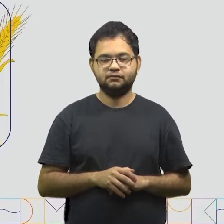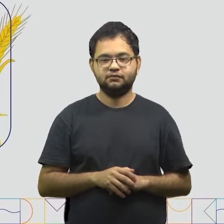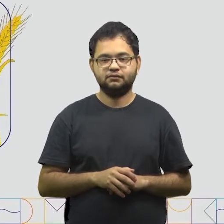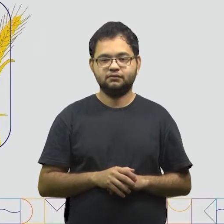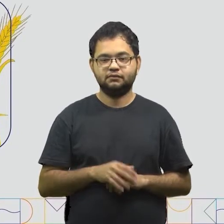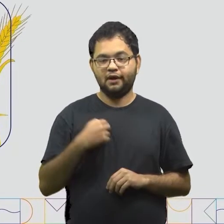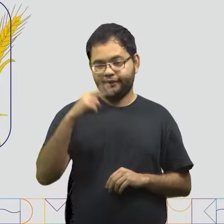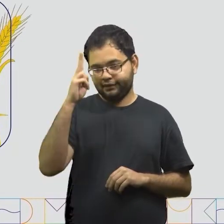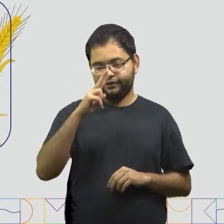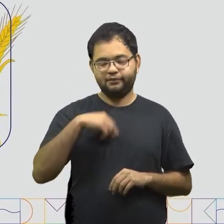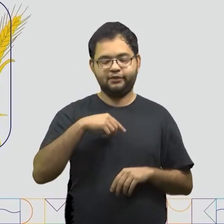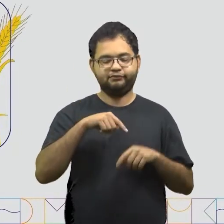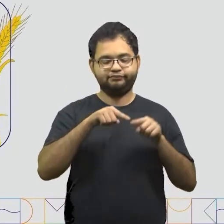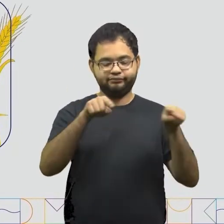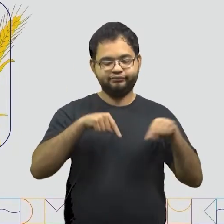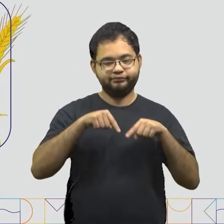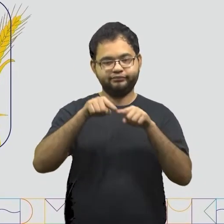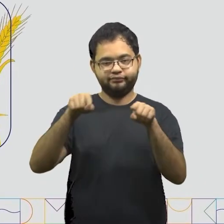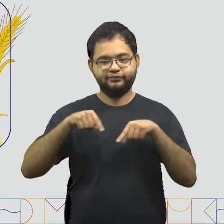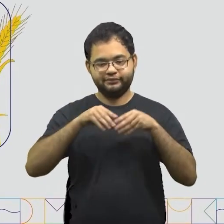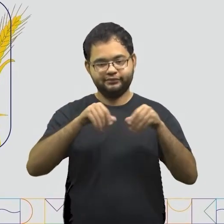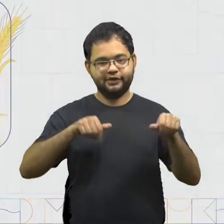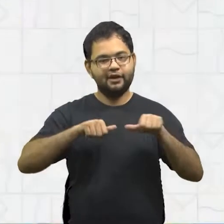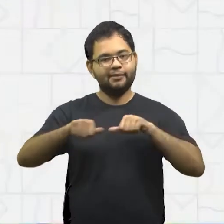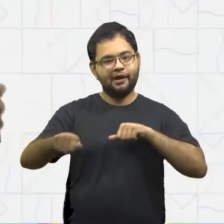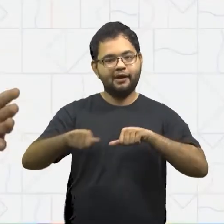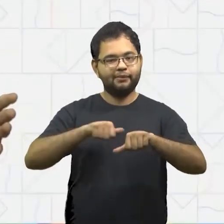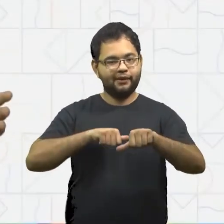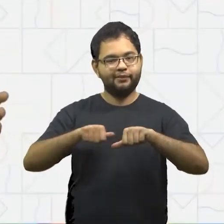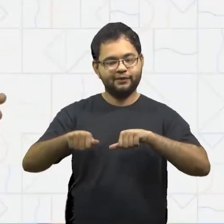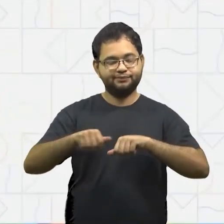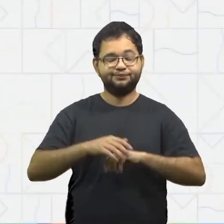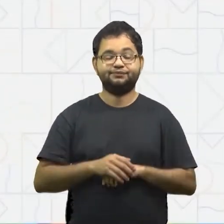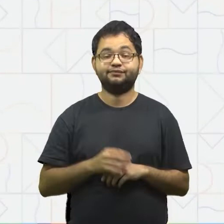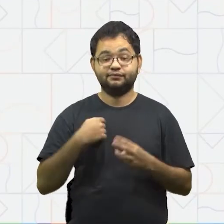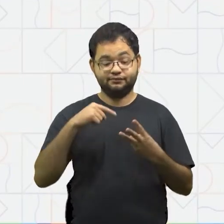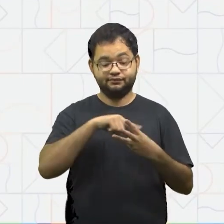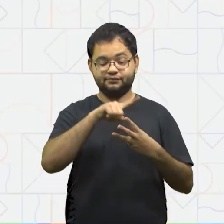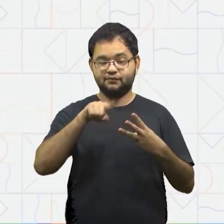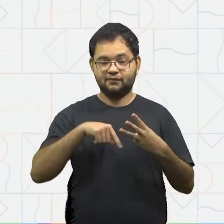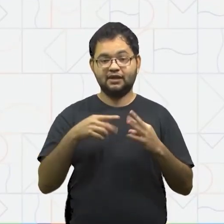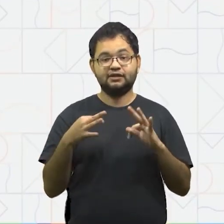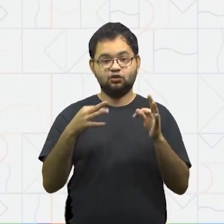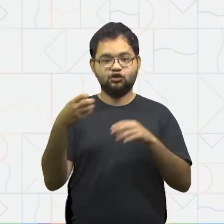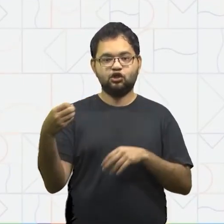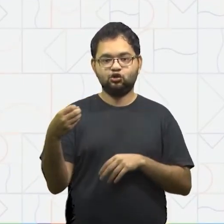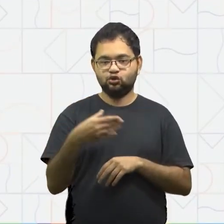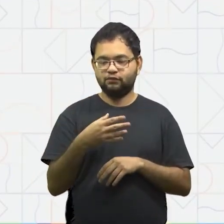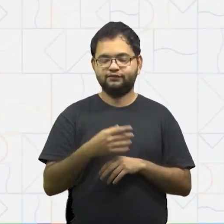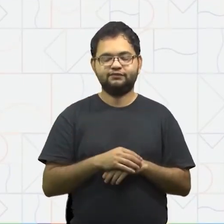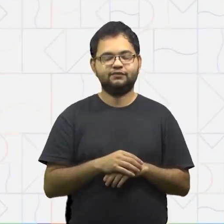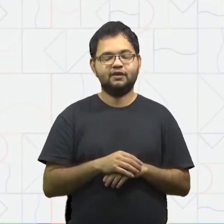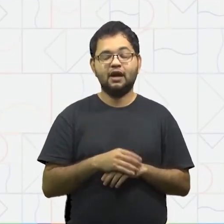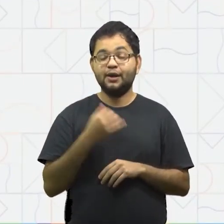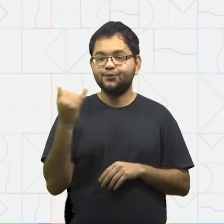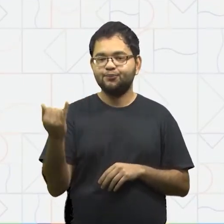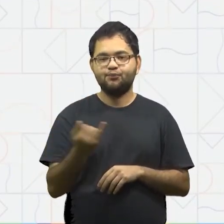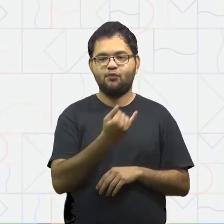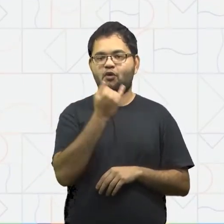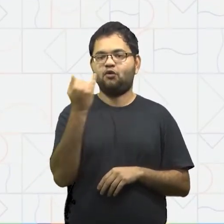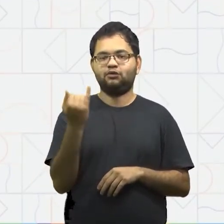em repouso do último ano servirá para trabalhar do Trigo esses três elementos foram avanços tecnológicos